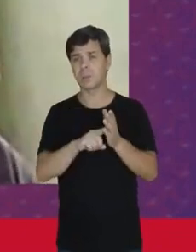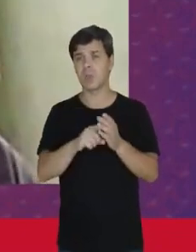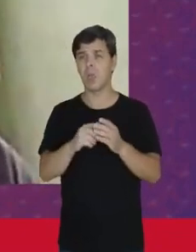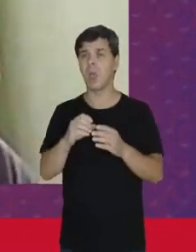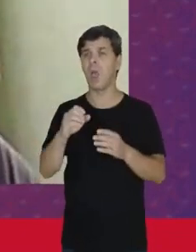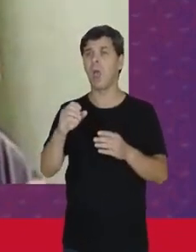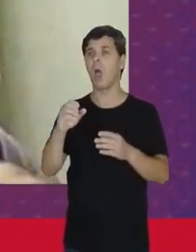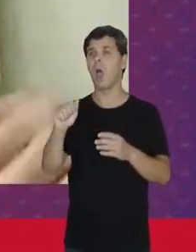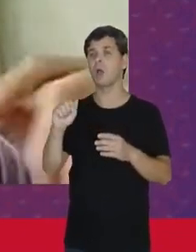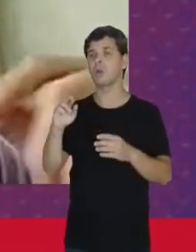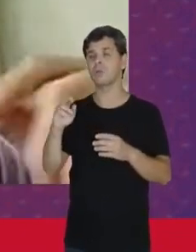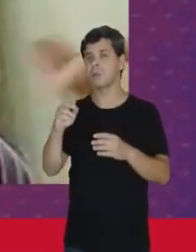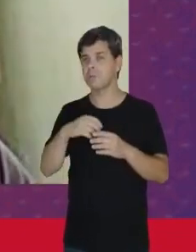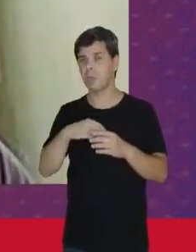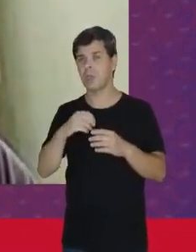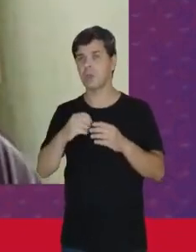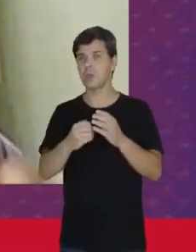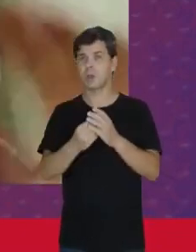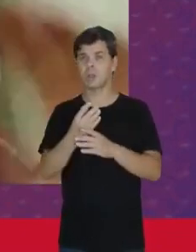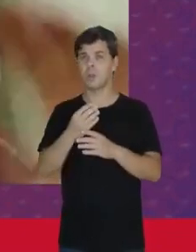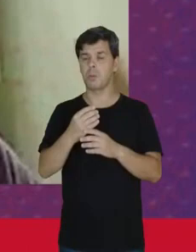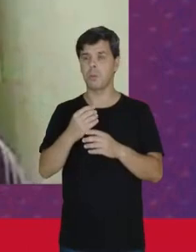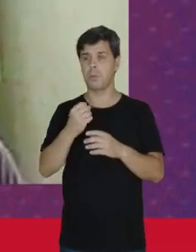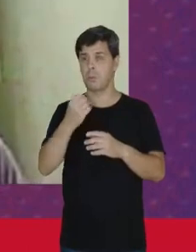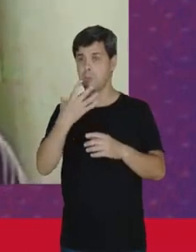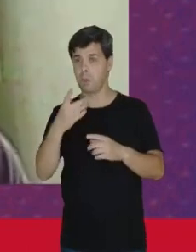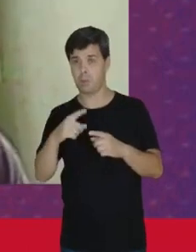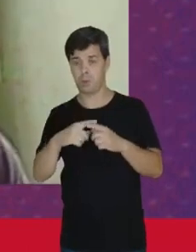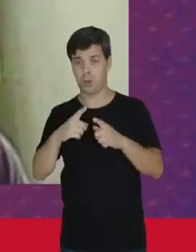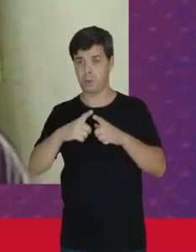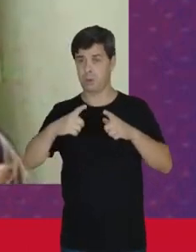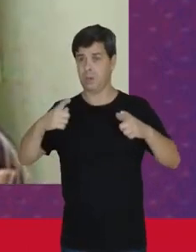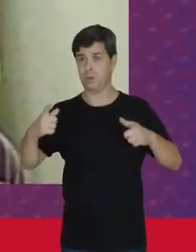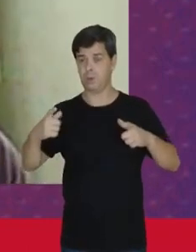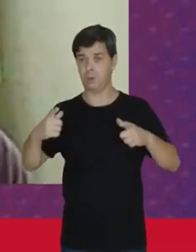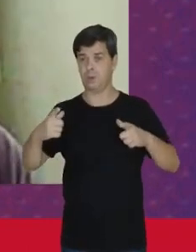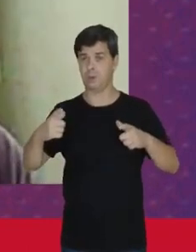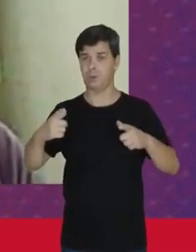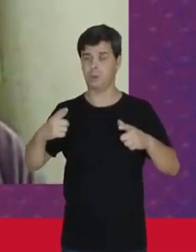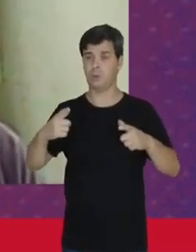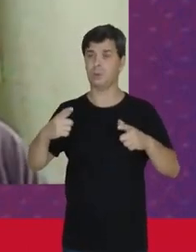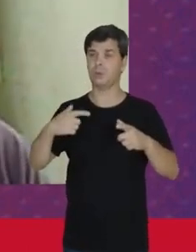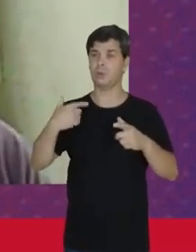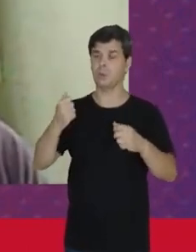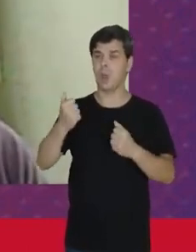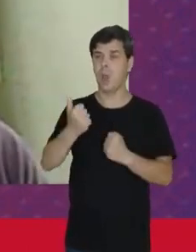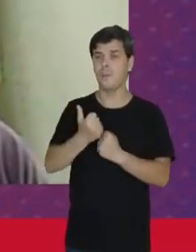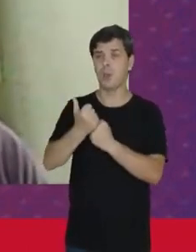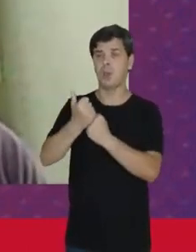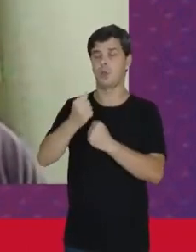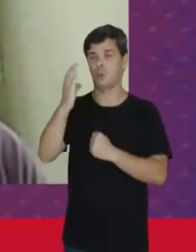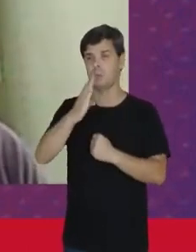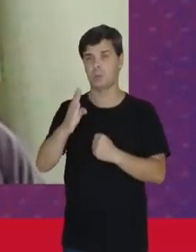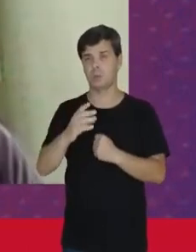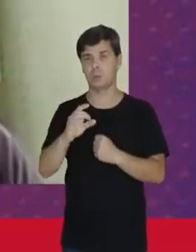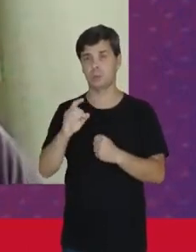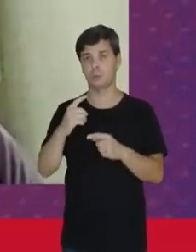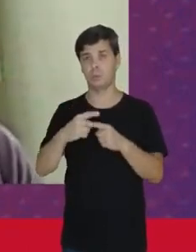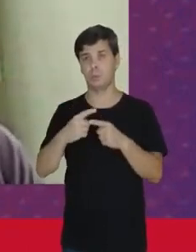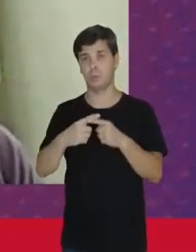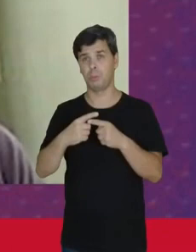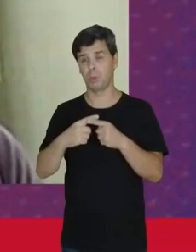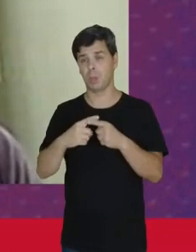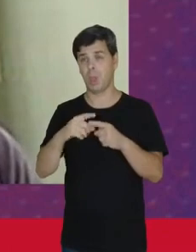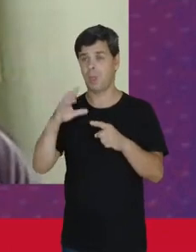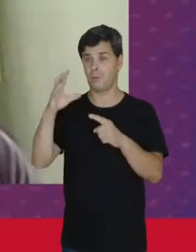safra vai ser recorde e que é o grande sustentador do Brasil, mas isso só acontece porque há